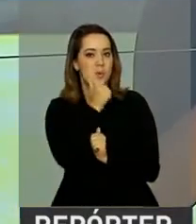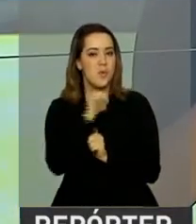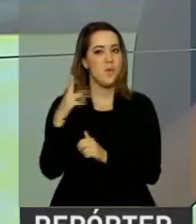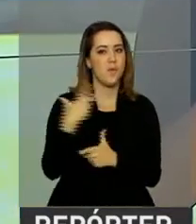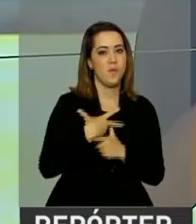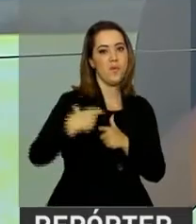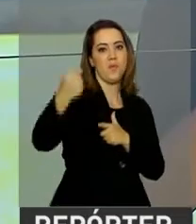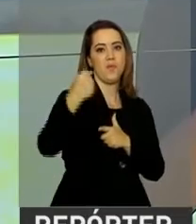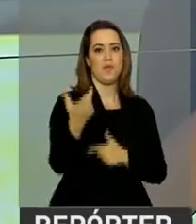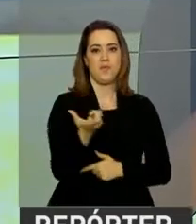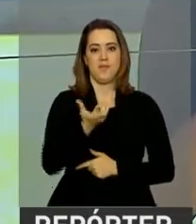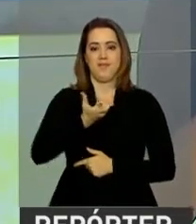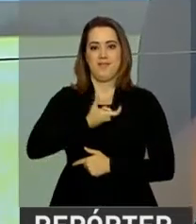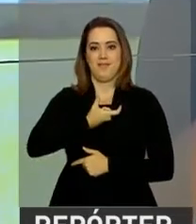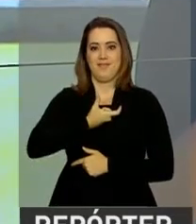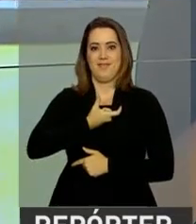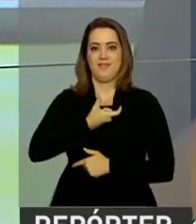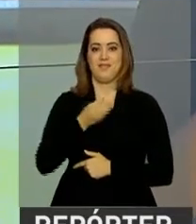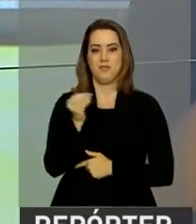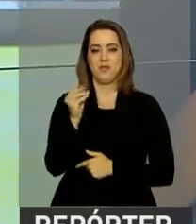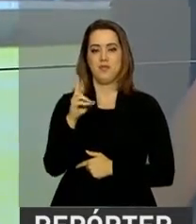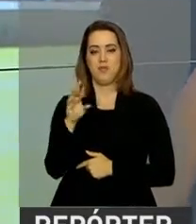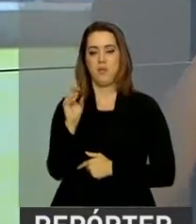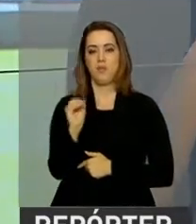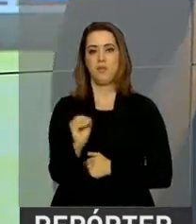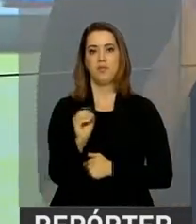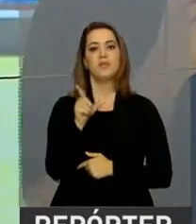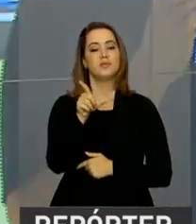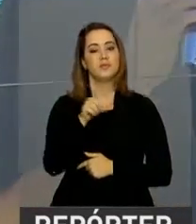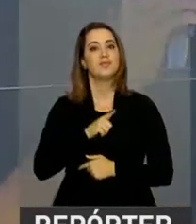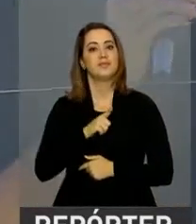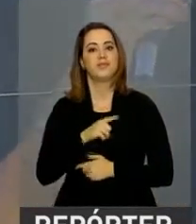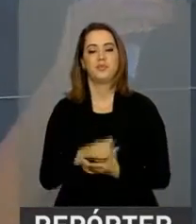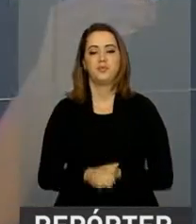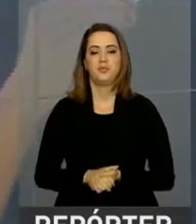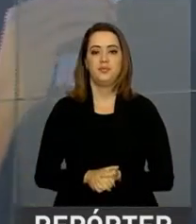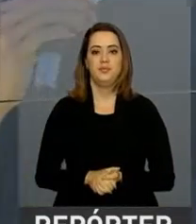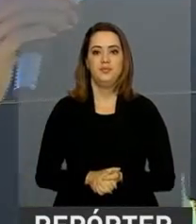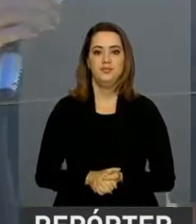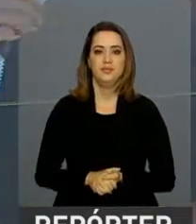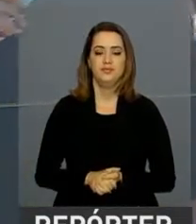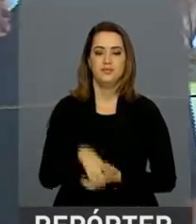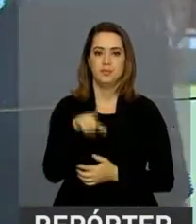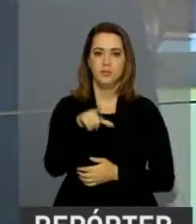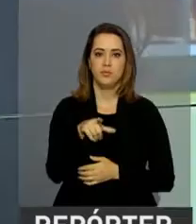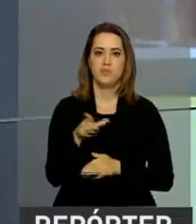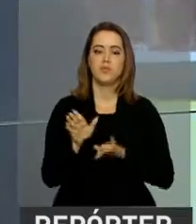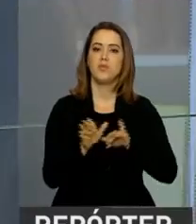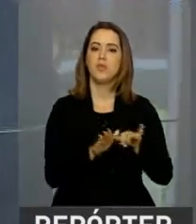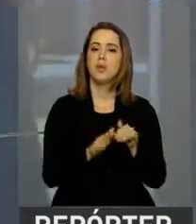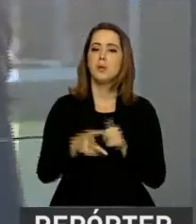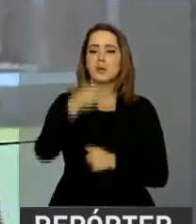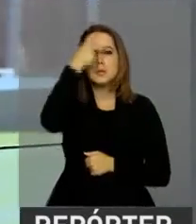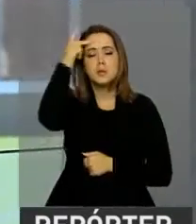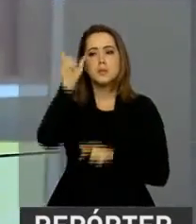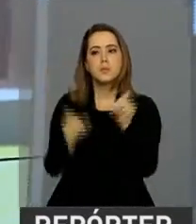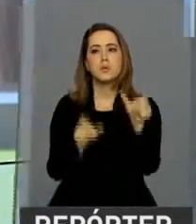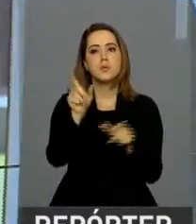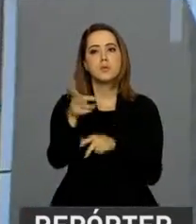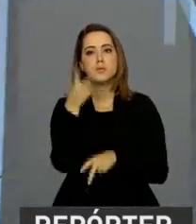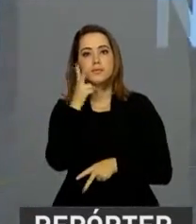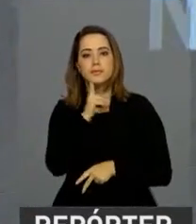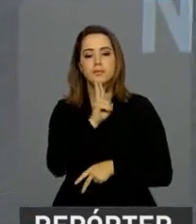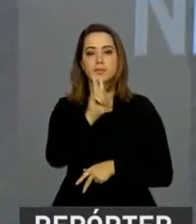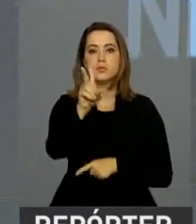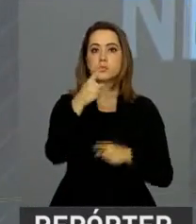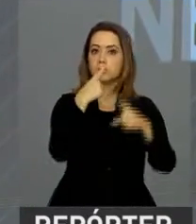Paulo. Tomara que seja os dois, né, para ganhar a medalha de ouro. E os torcedores que vão acompanhar a partida entre Brasil e África do Sul no estádio